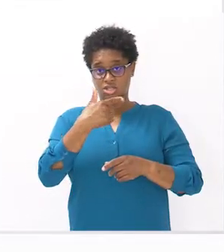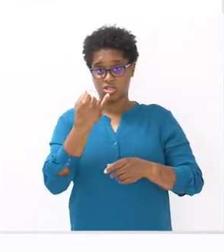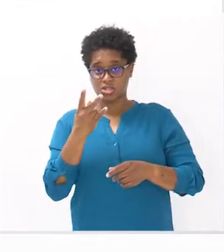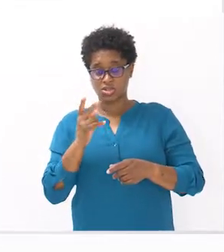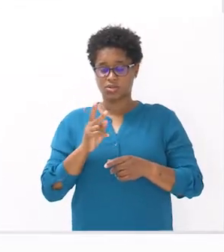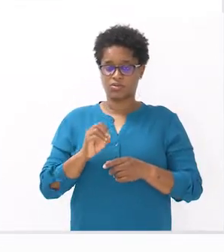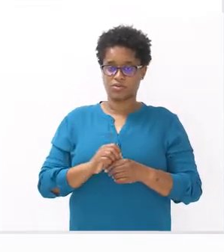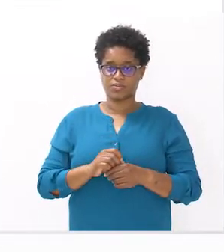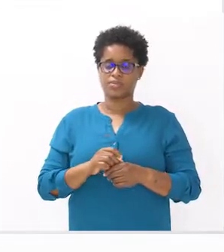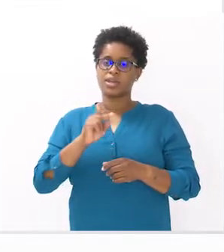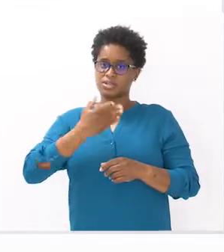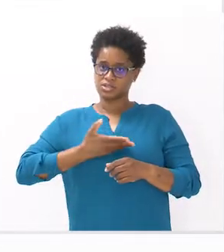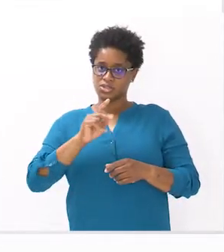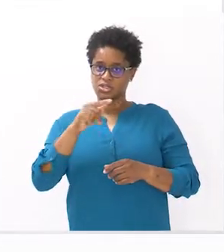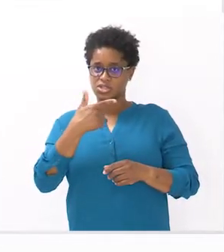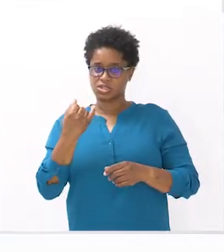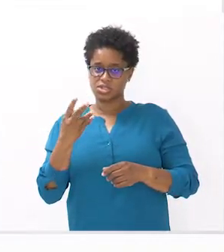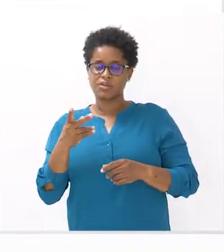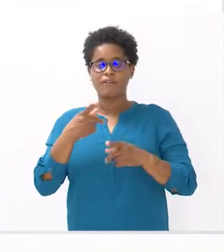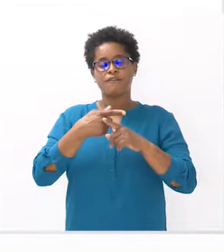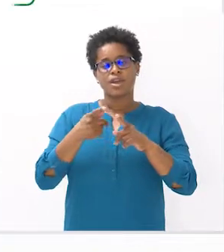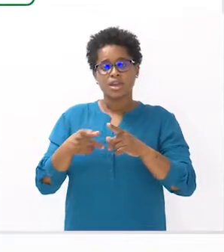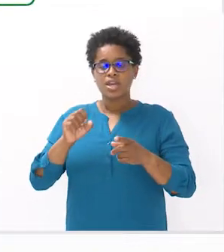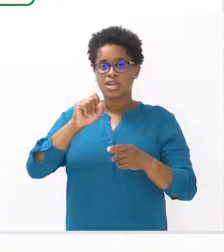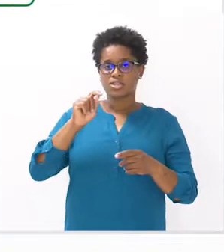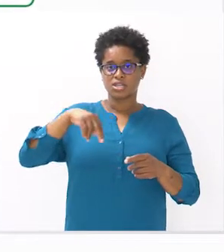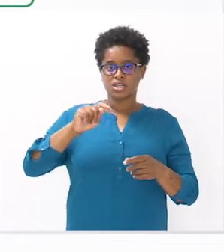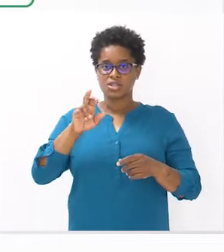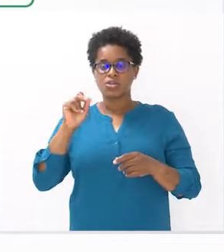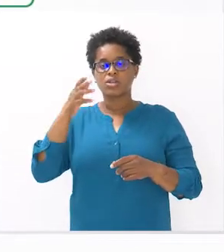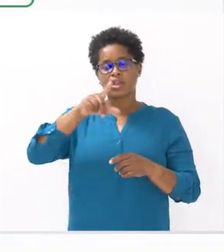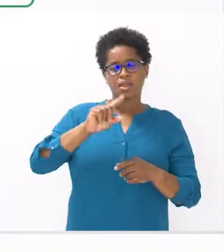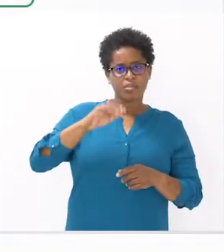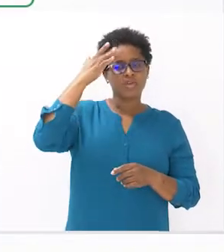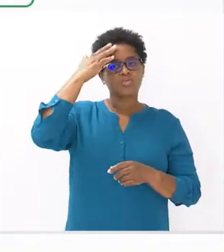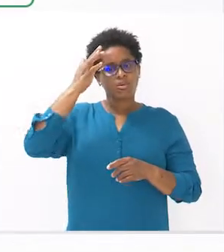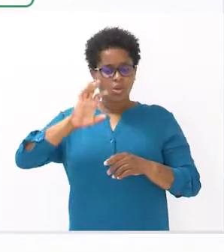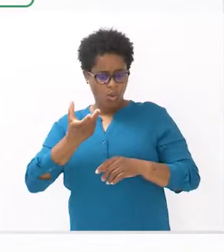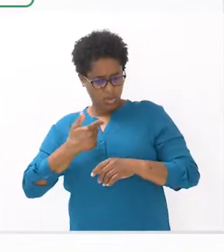O adjetivo varia em gênero e em número. Quando eu falo gênero,